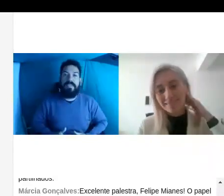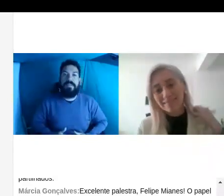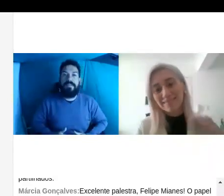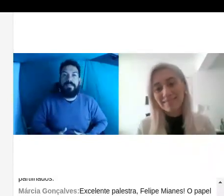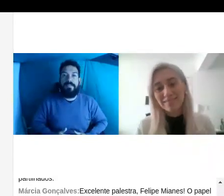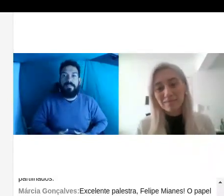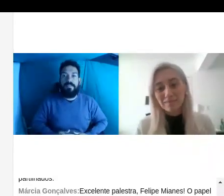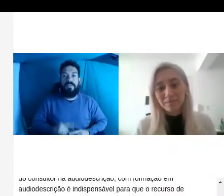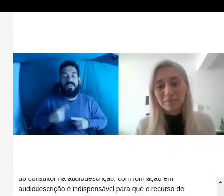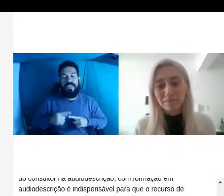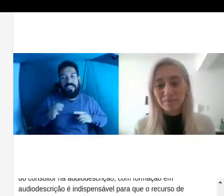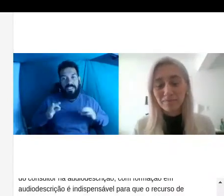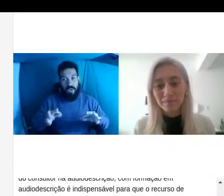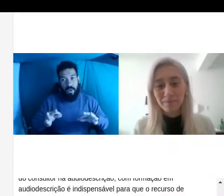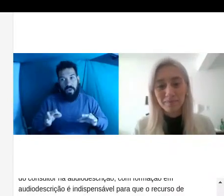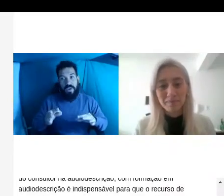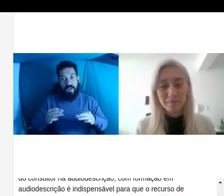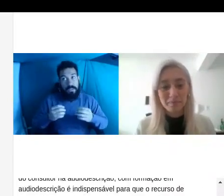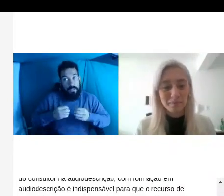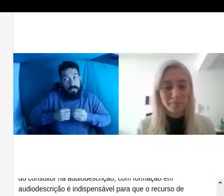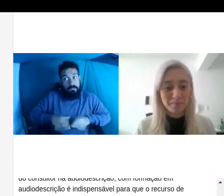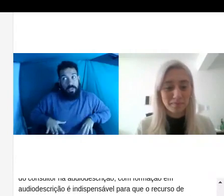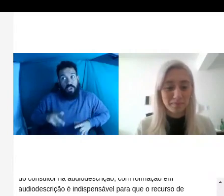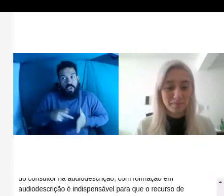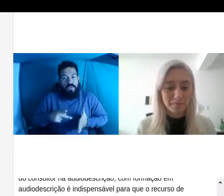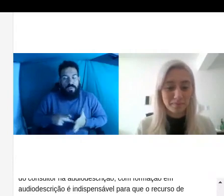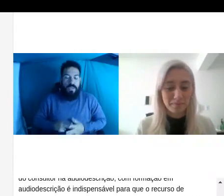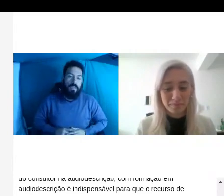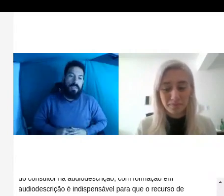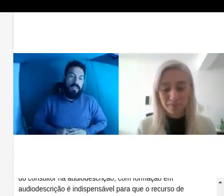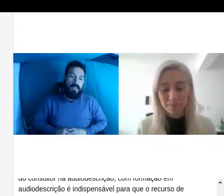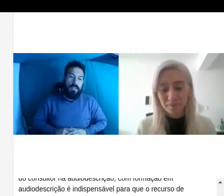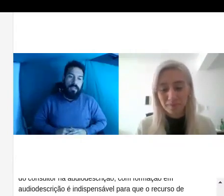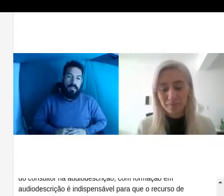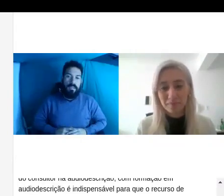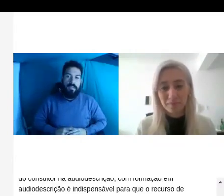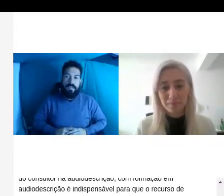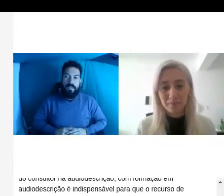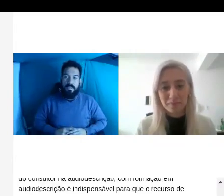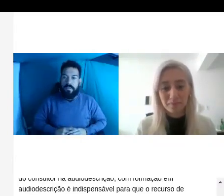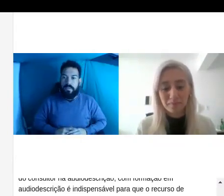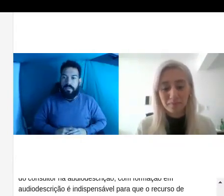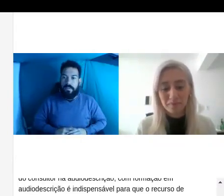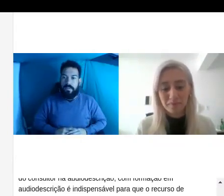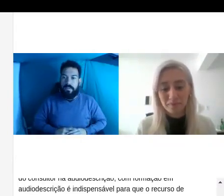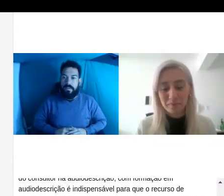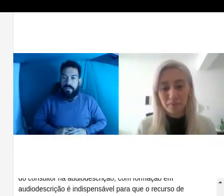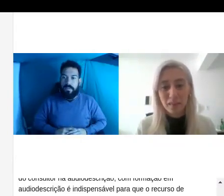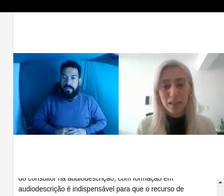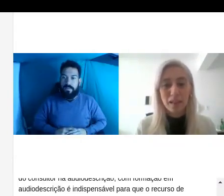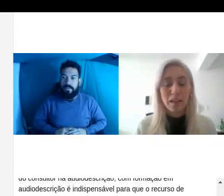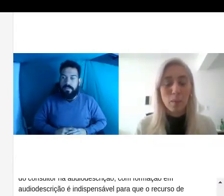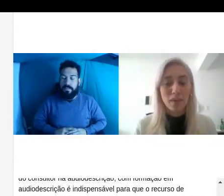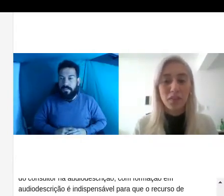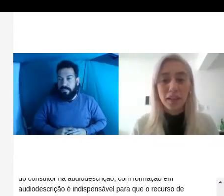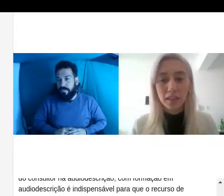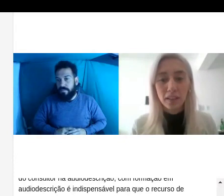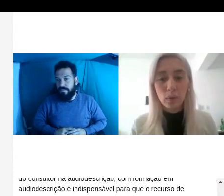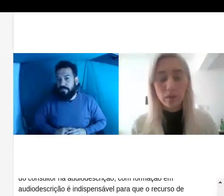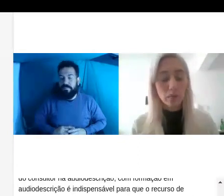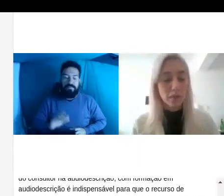questão tecnológica, enfim, já desde já me uso com vocês por conta disso. Não, mas